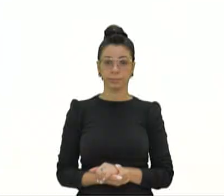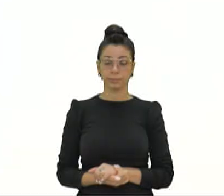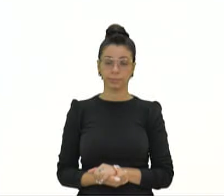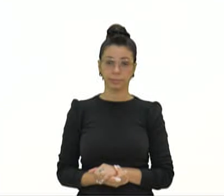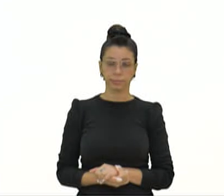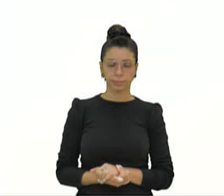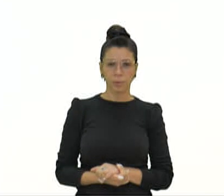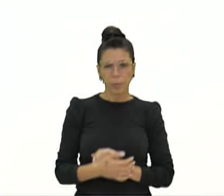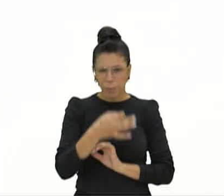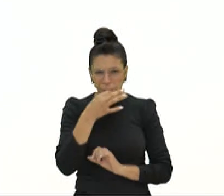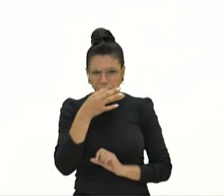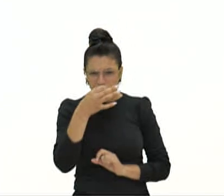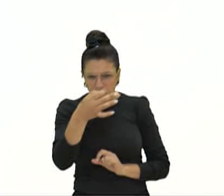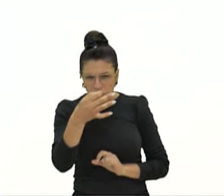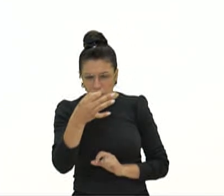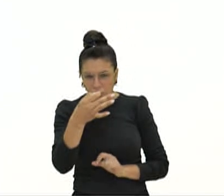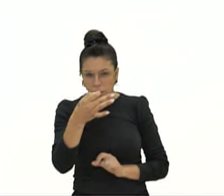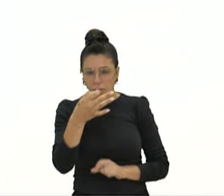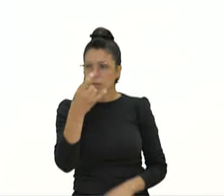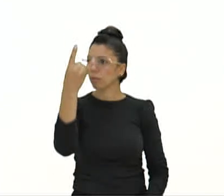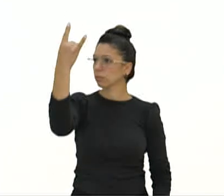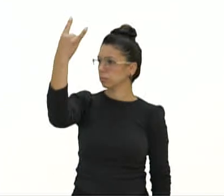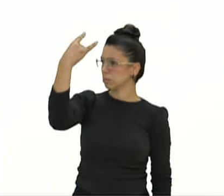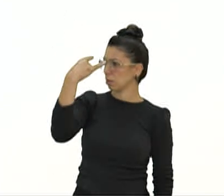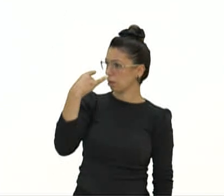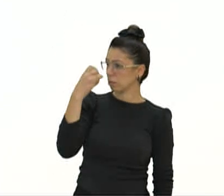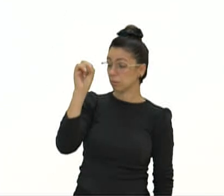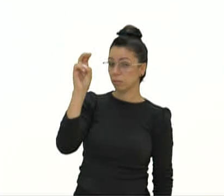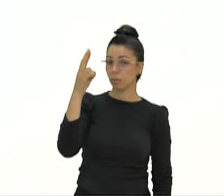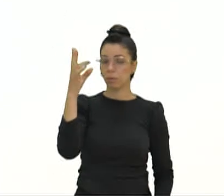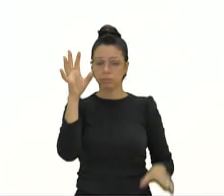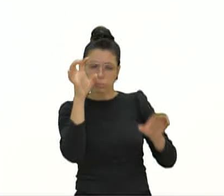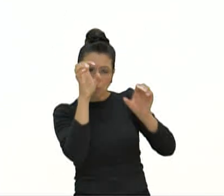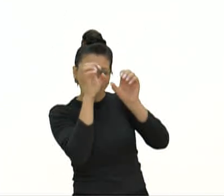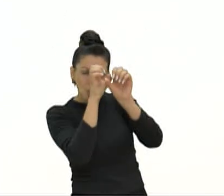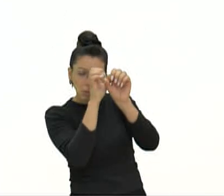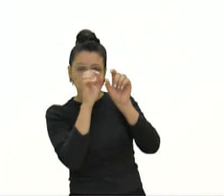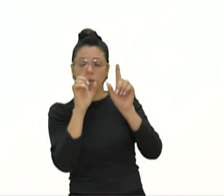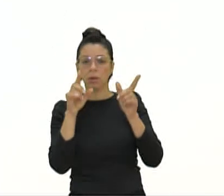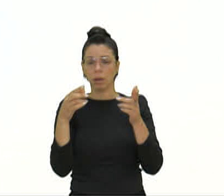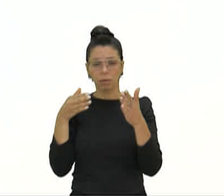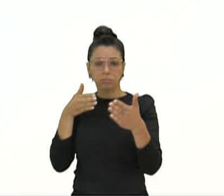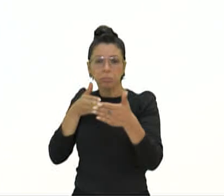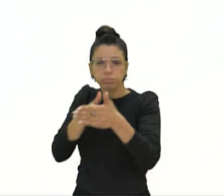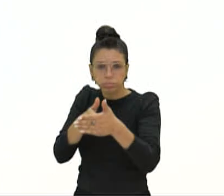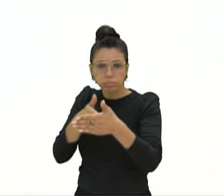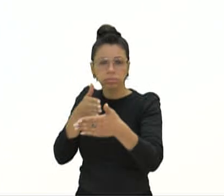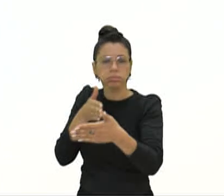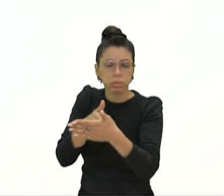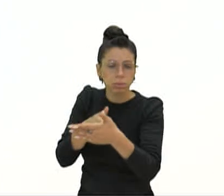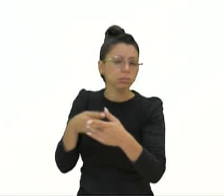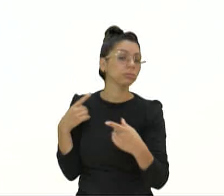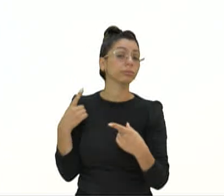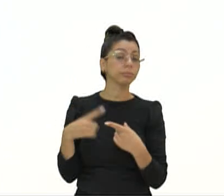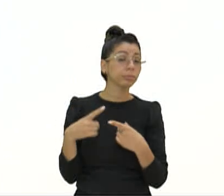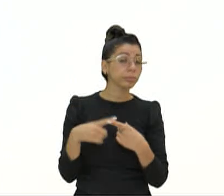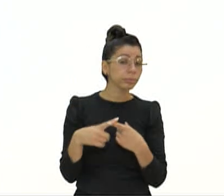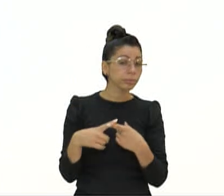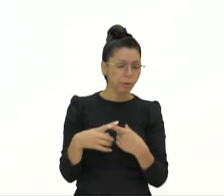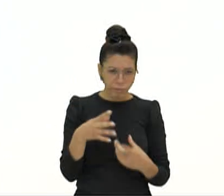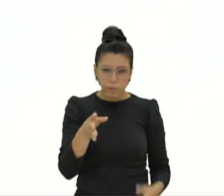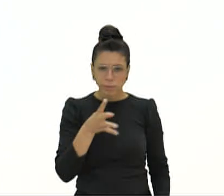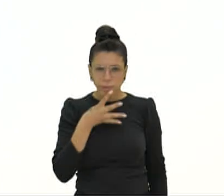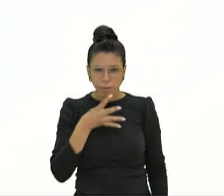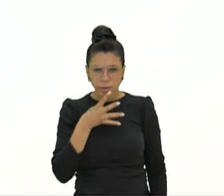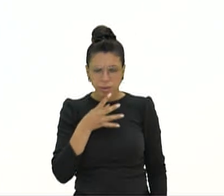você acha que ser cego ou ter baixa visão é algo limitante? E por quê? Você conhece alguma